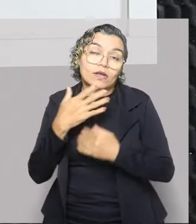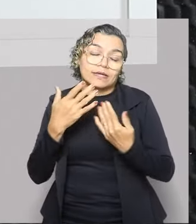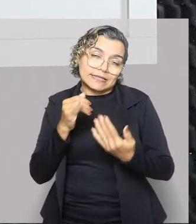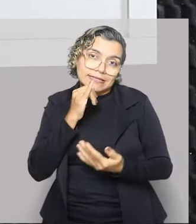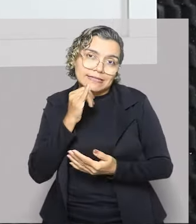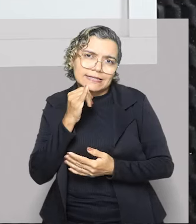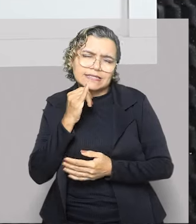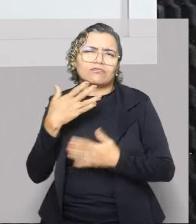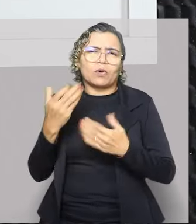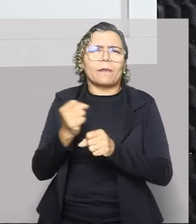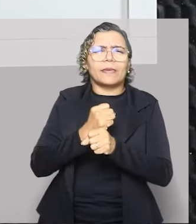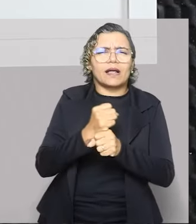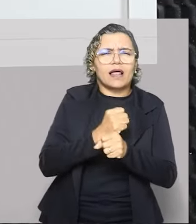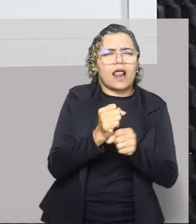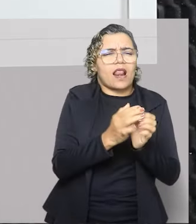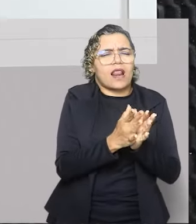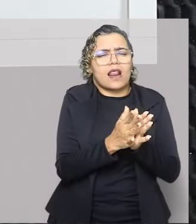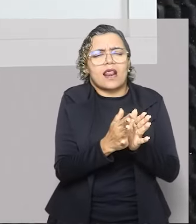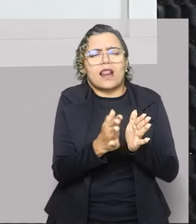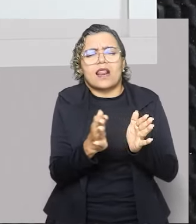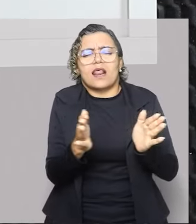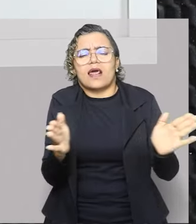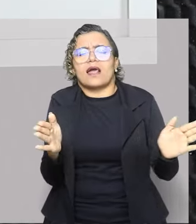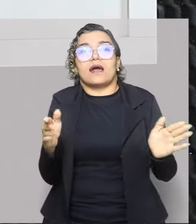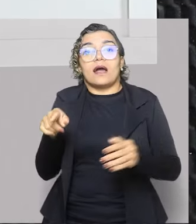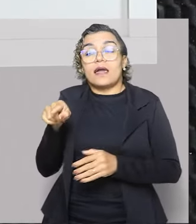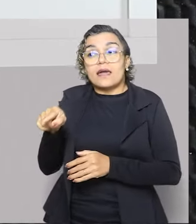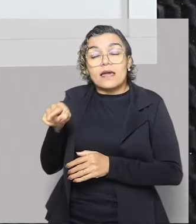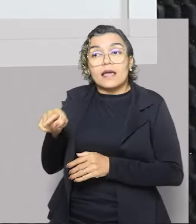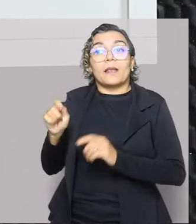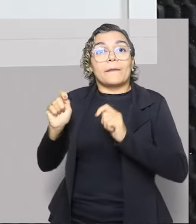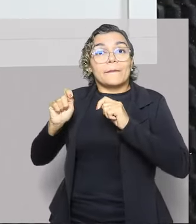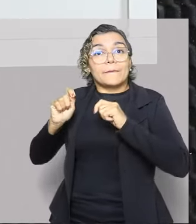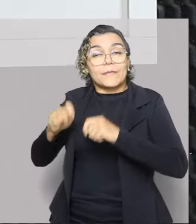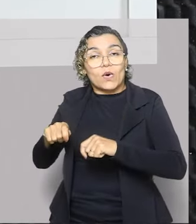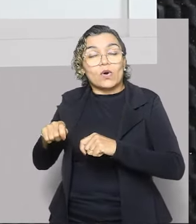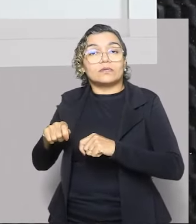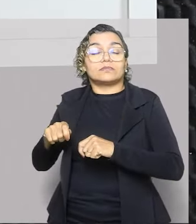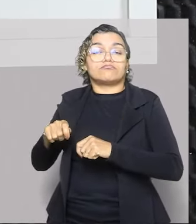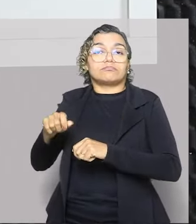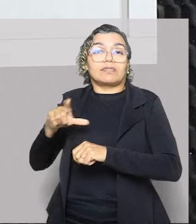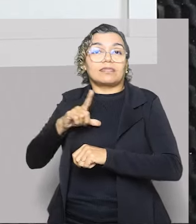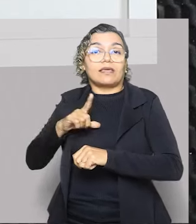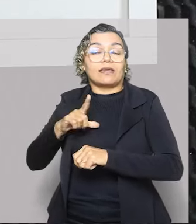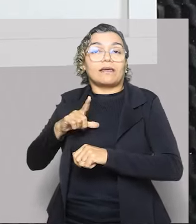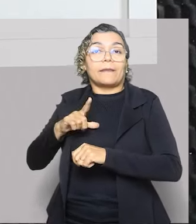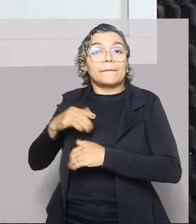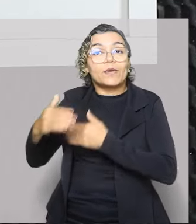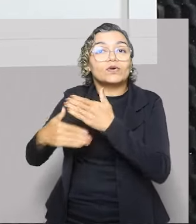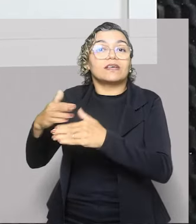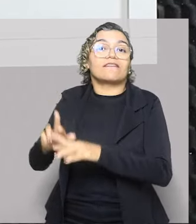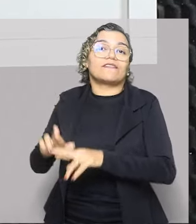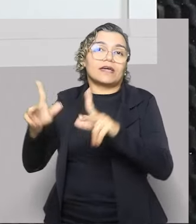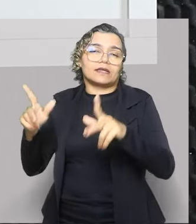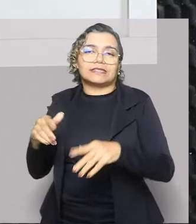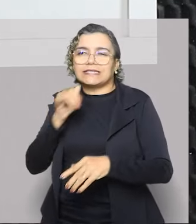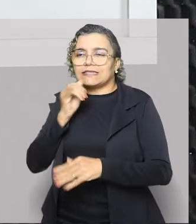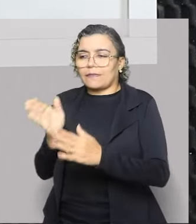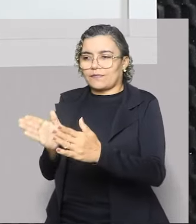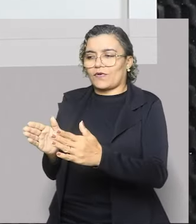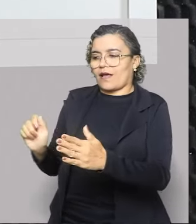milhares e milhares de anos esses Castores eles podem passar por processos diferentes então lá no lado a esse